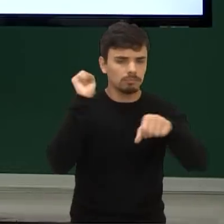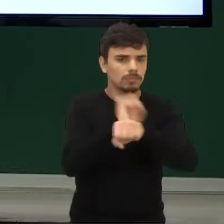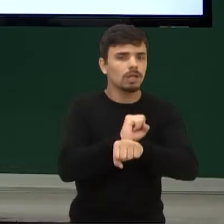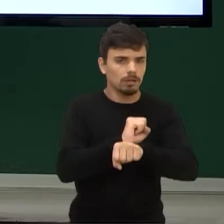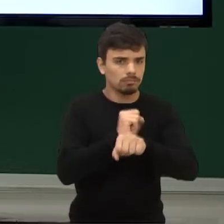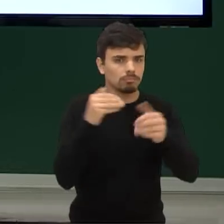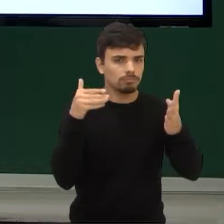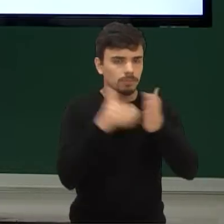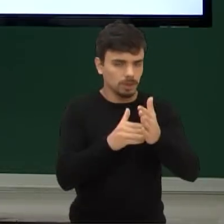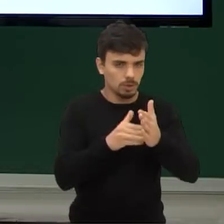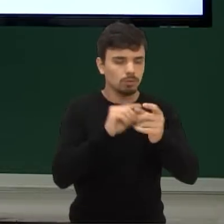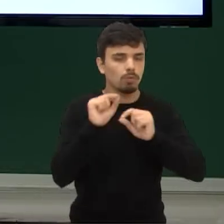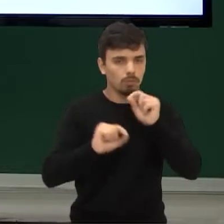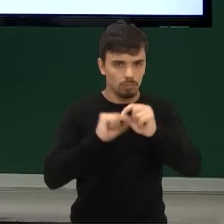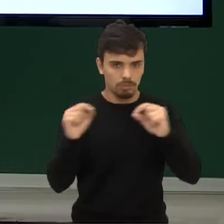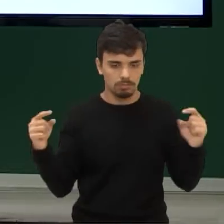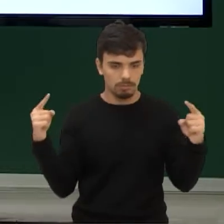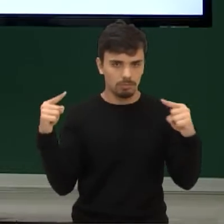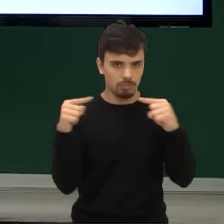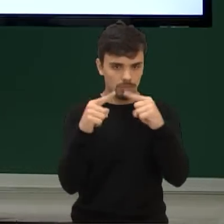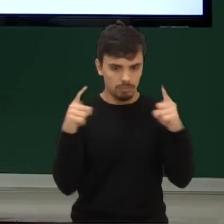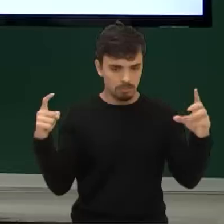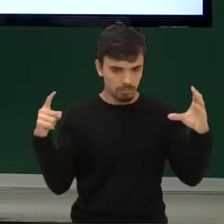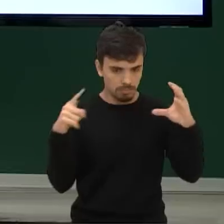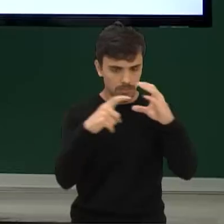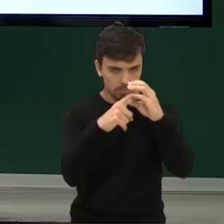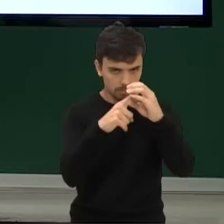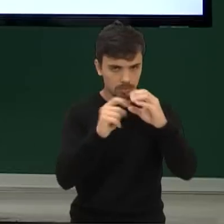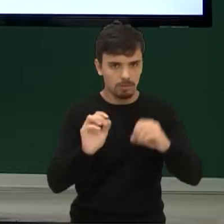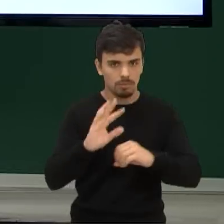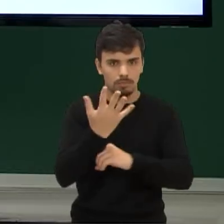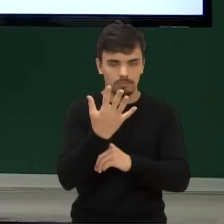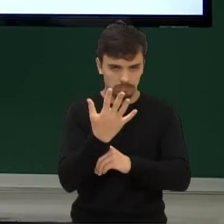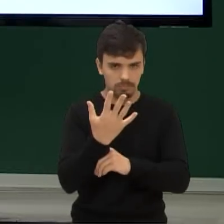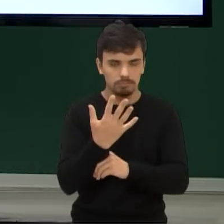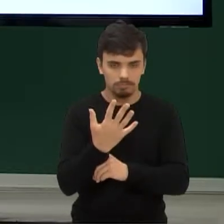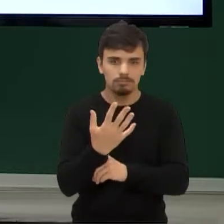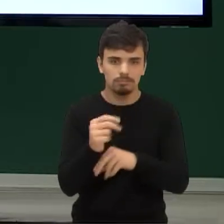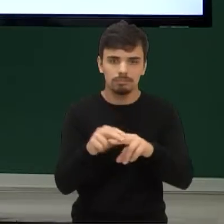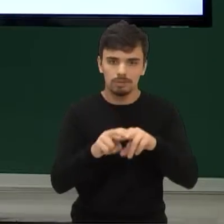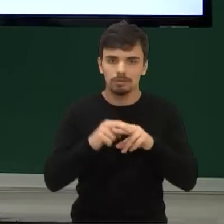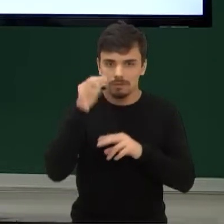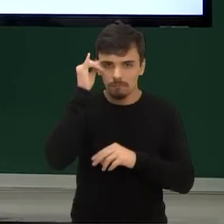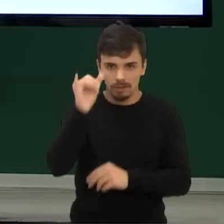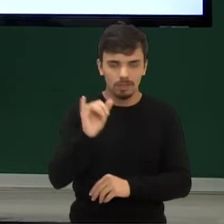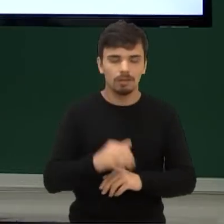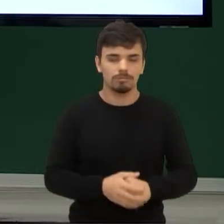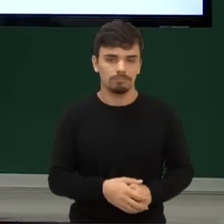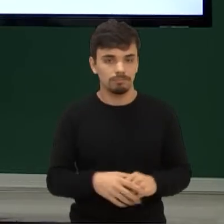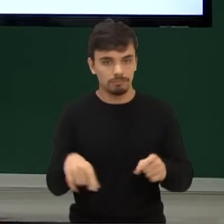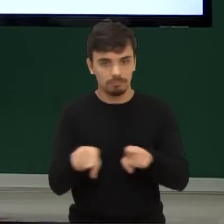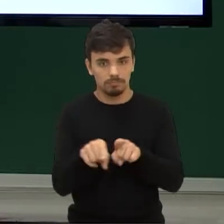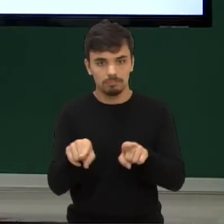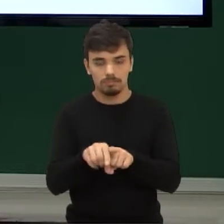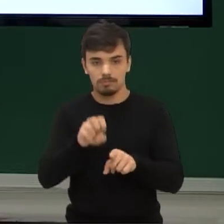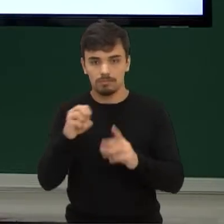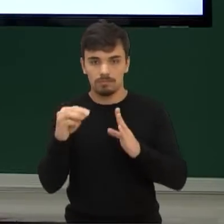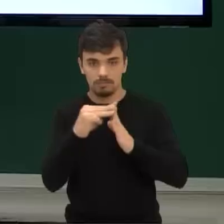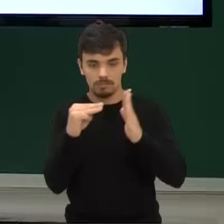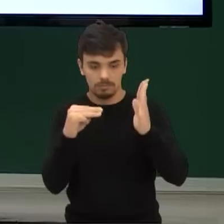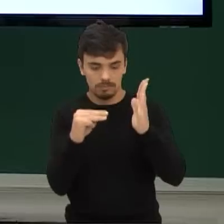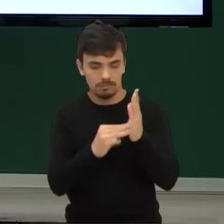o encontro dos gametas. Portanto, eles vão impedir que ocorra a fecundação, certo? No caso dos